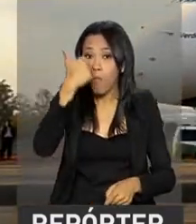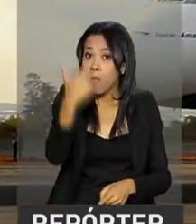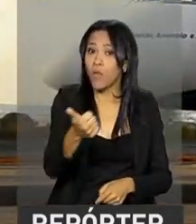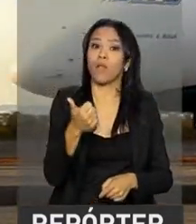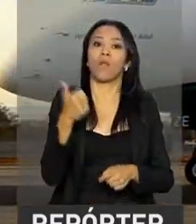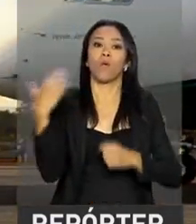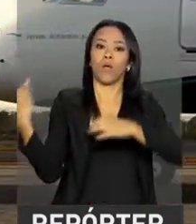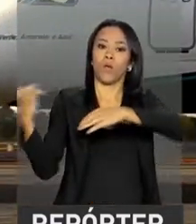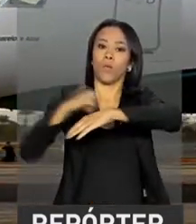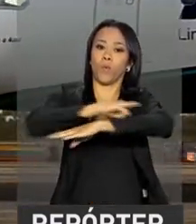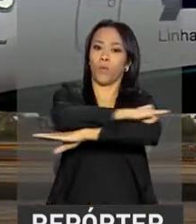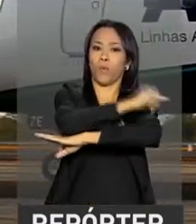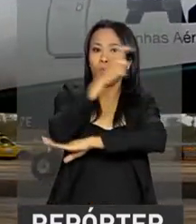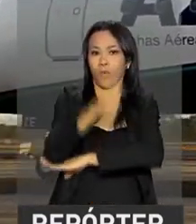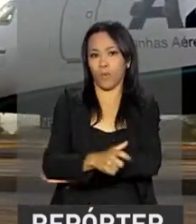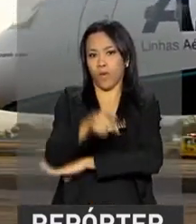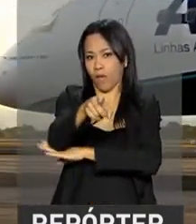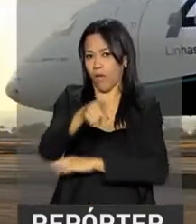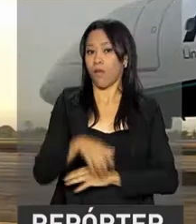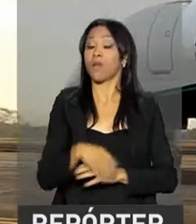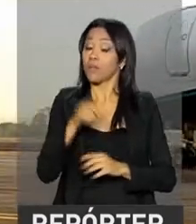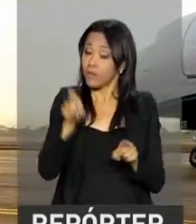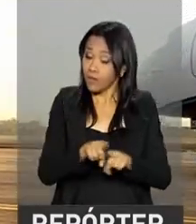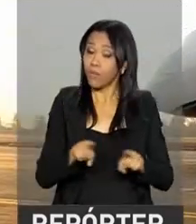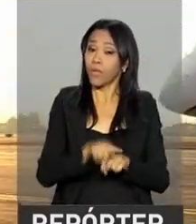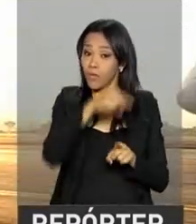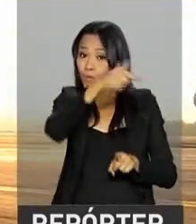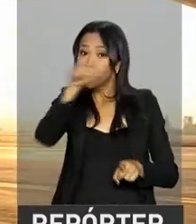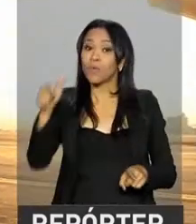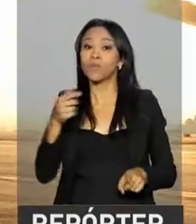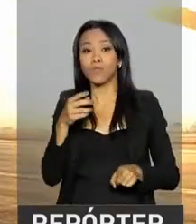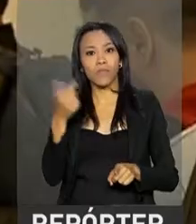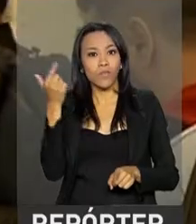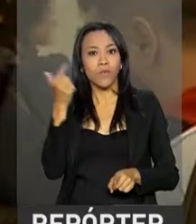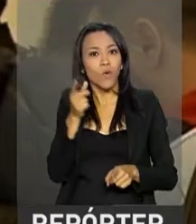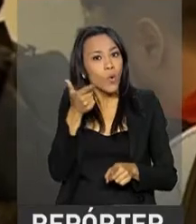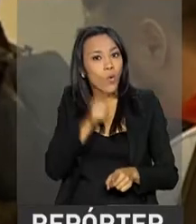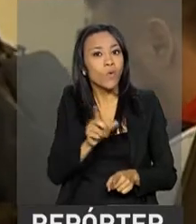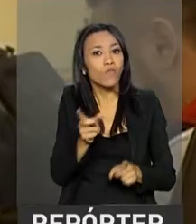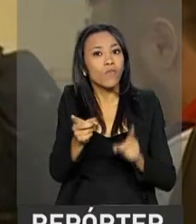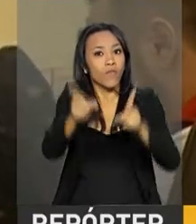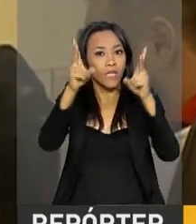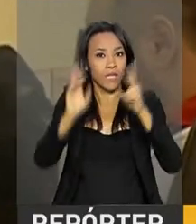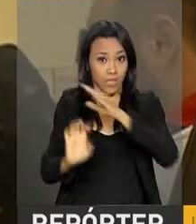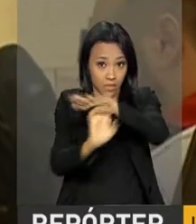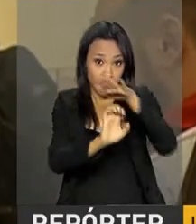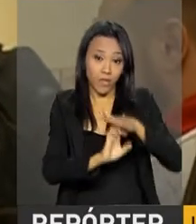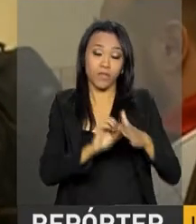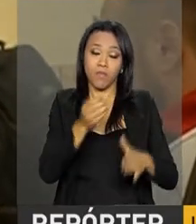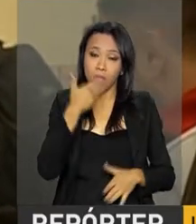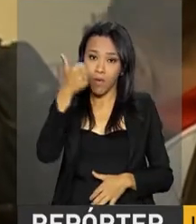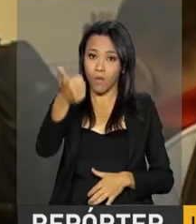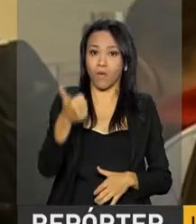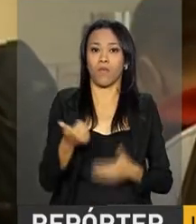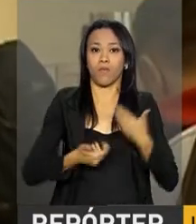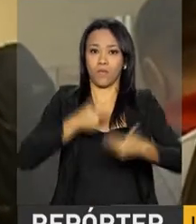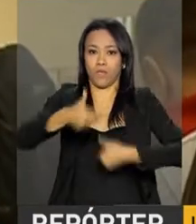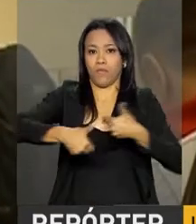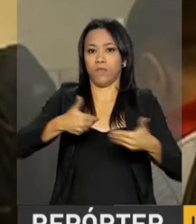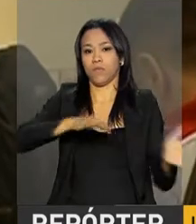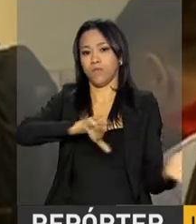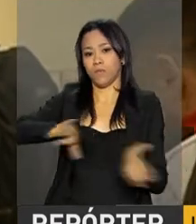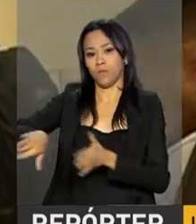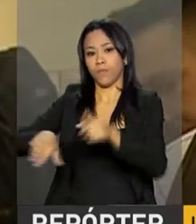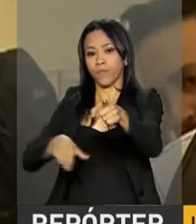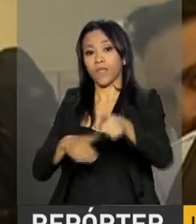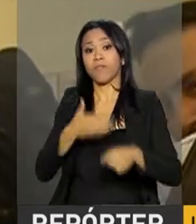que os próximos a serem privatizados também ganhe em qualidade vai melhorar muito próprio por cidadão para quem utiliza o